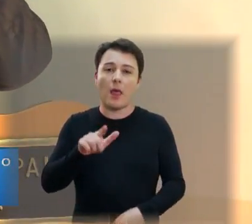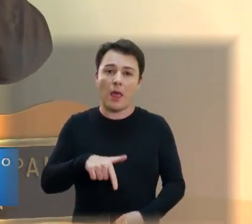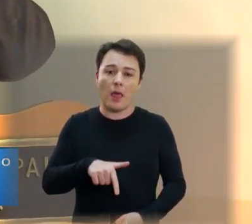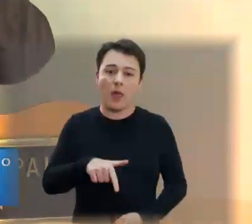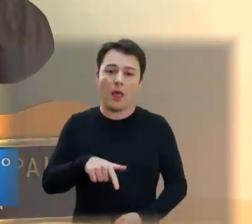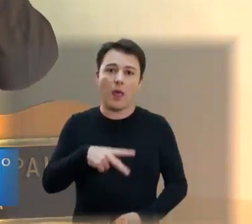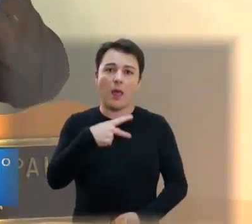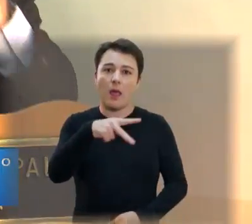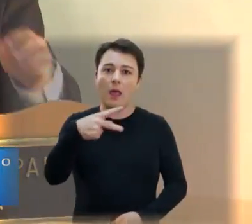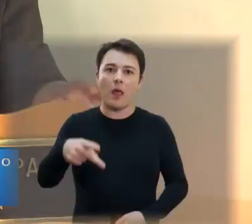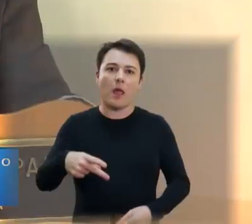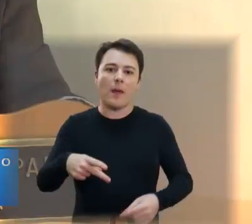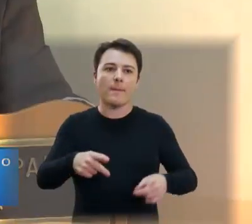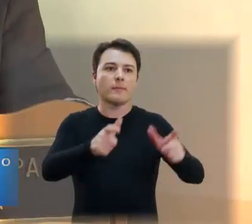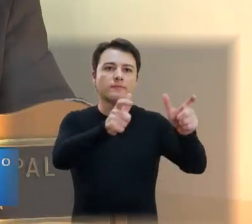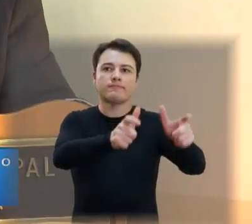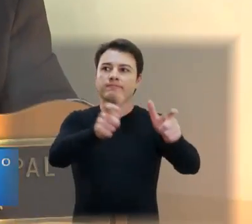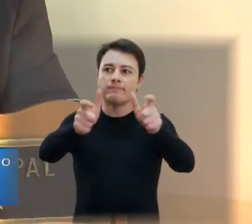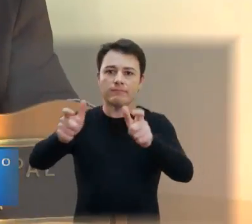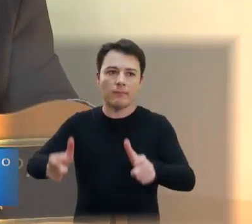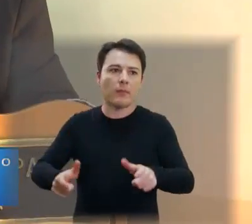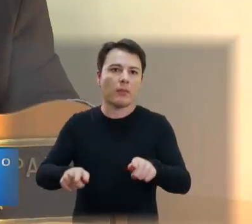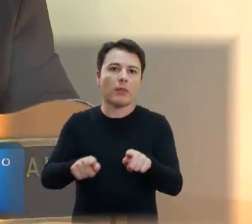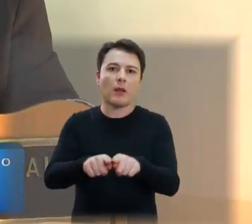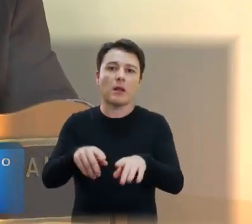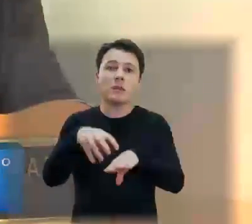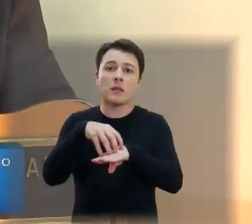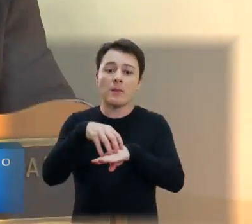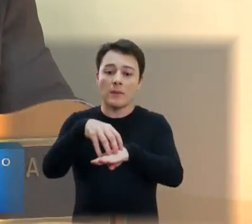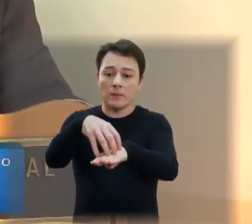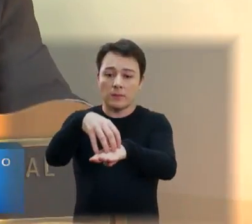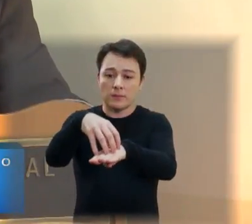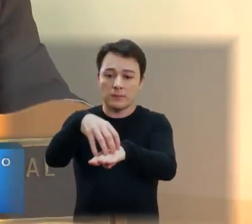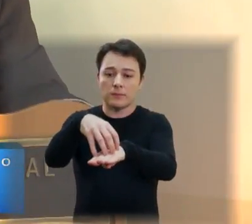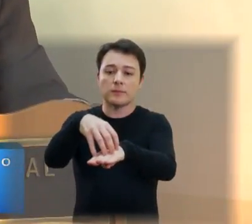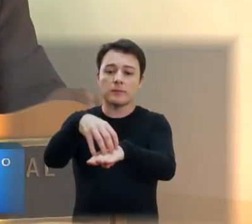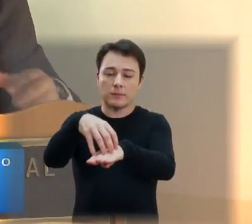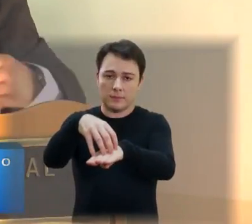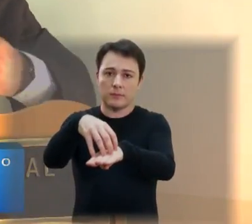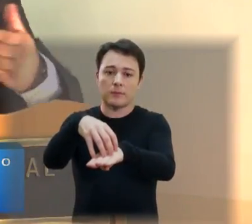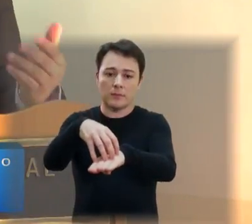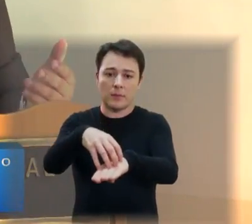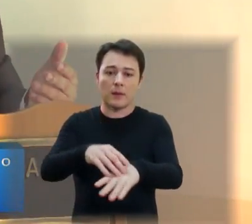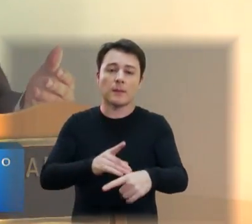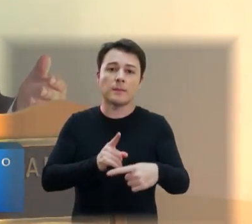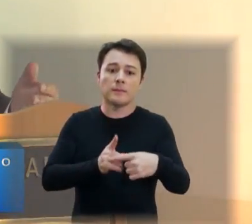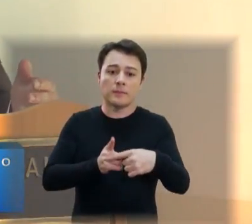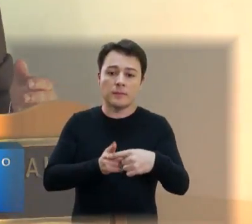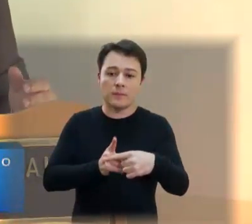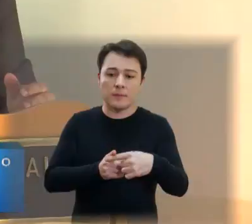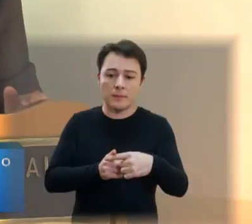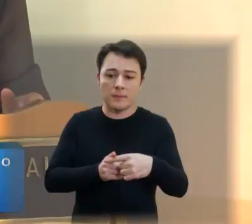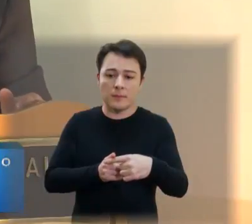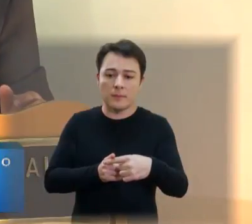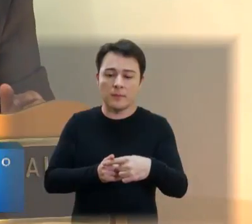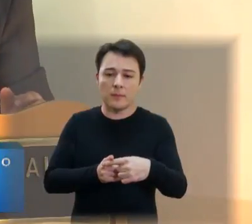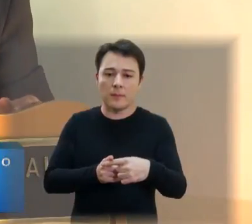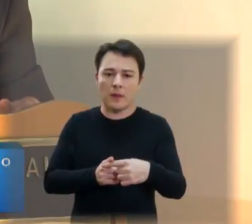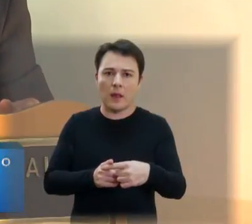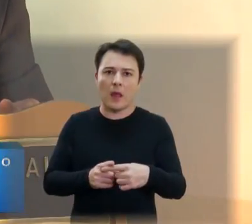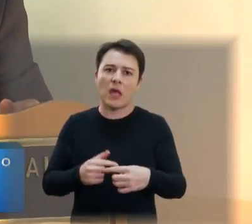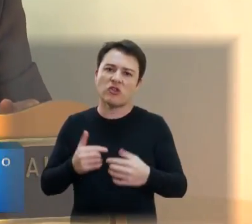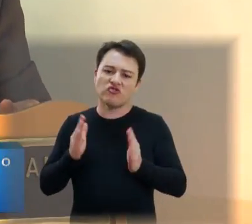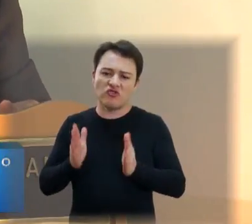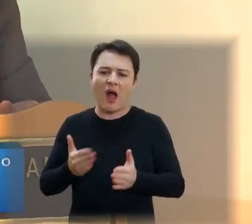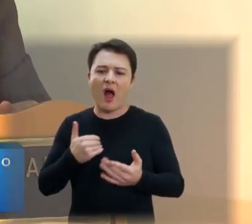dos bens móveis, né, do transporte, né, que acabou até sendo, numa